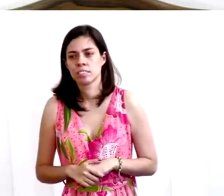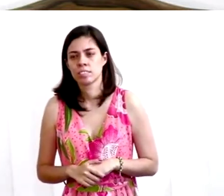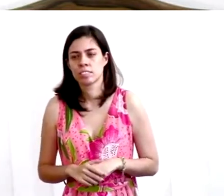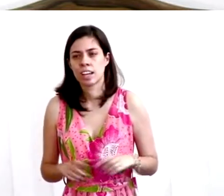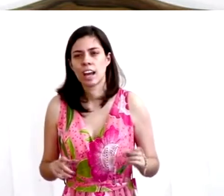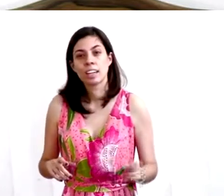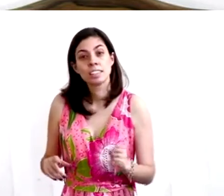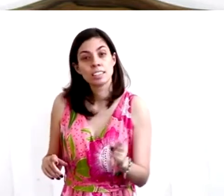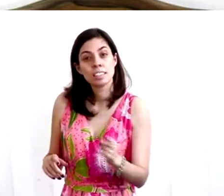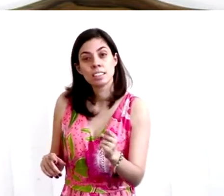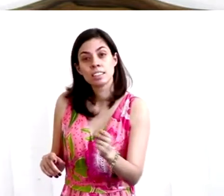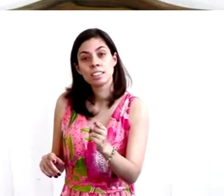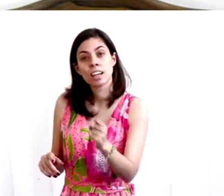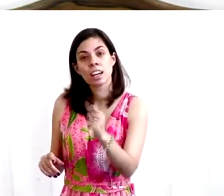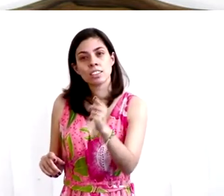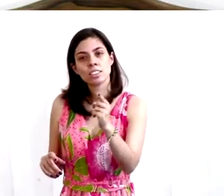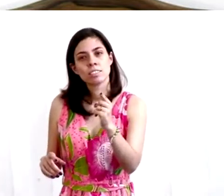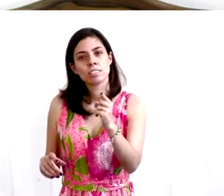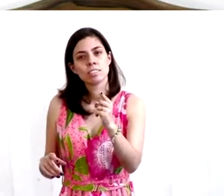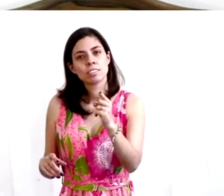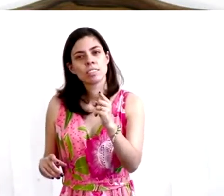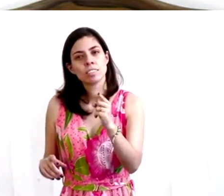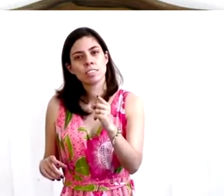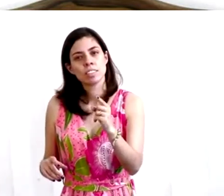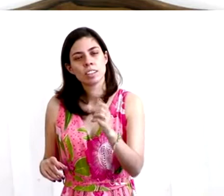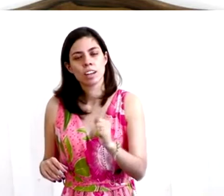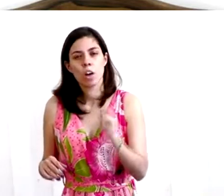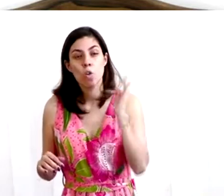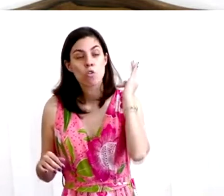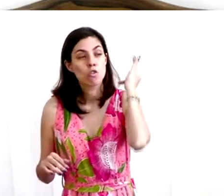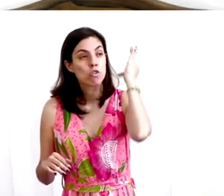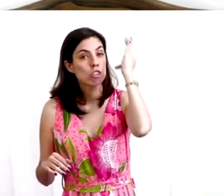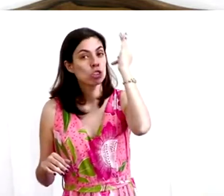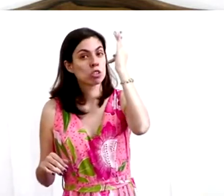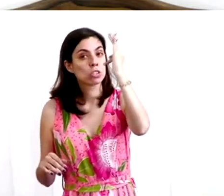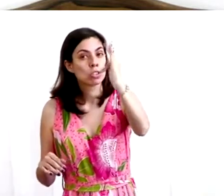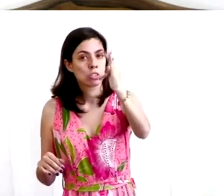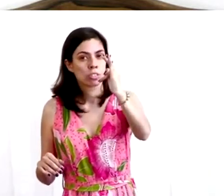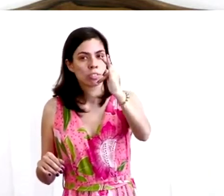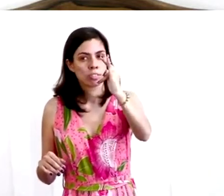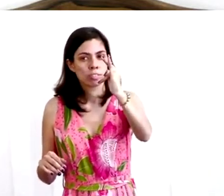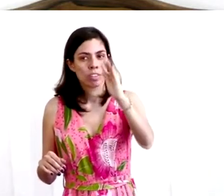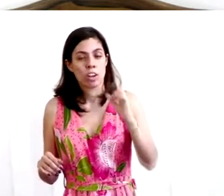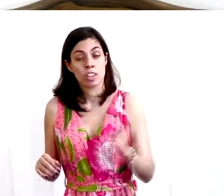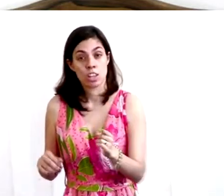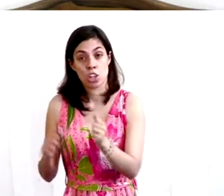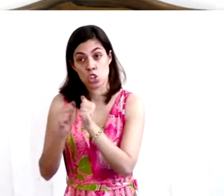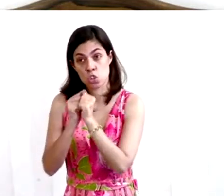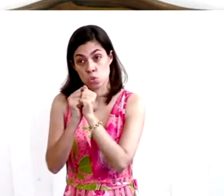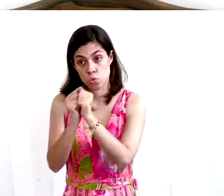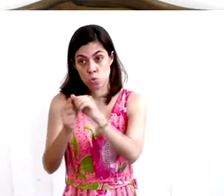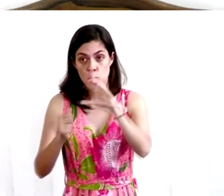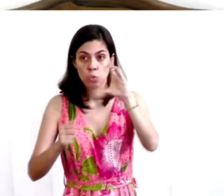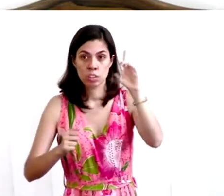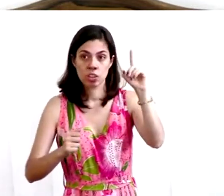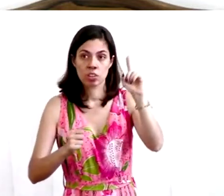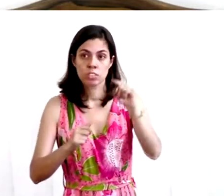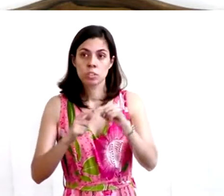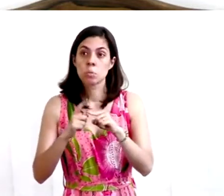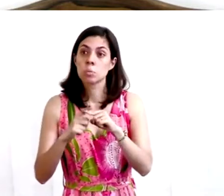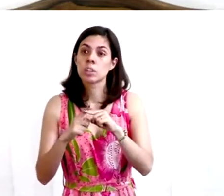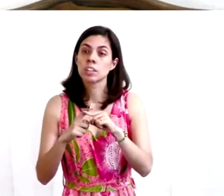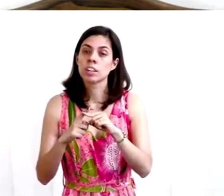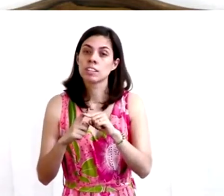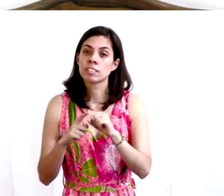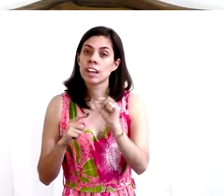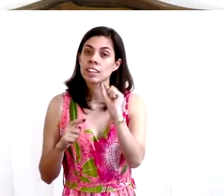é o destino de todos aqueles que a voz disse: vem. Depois nós vamos ter